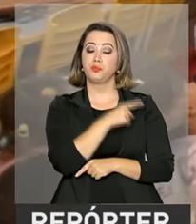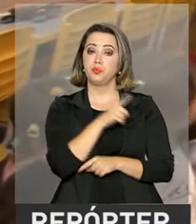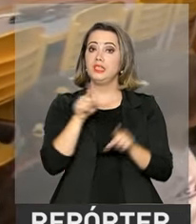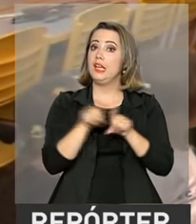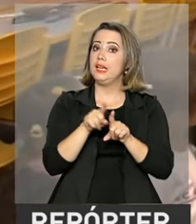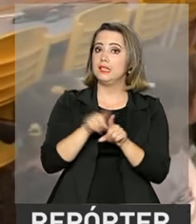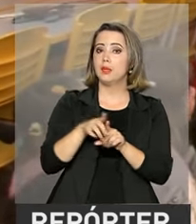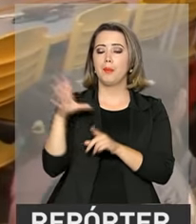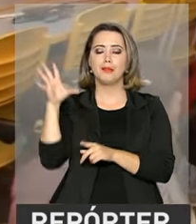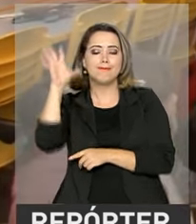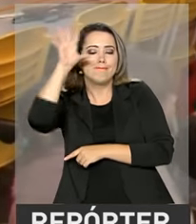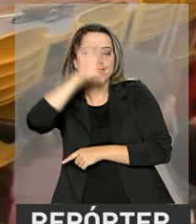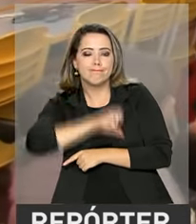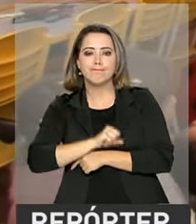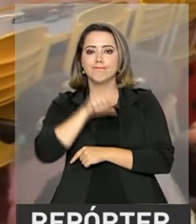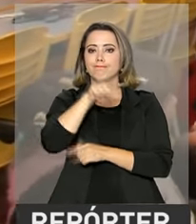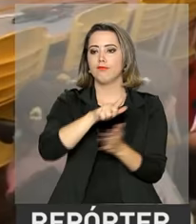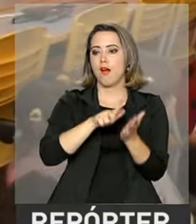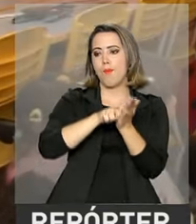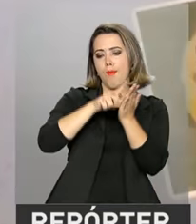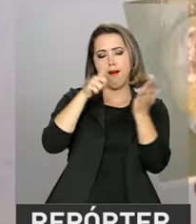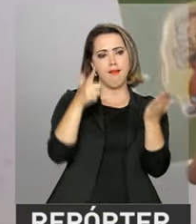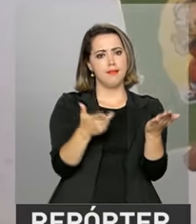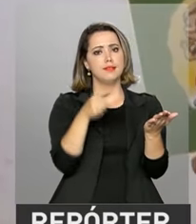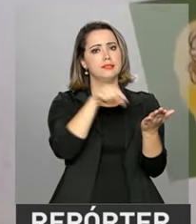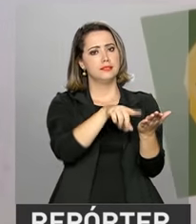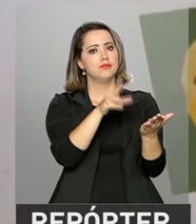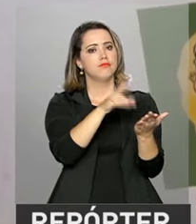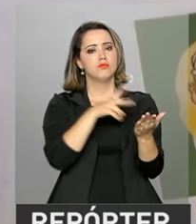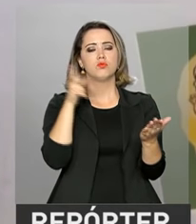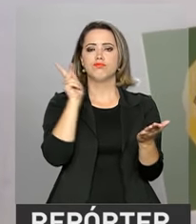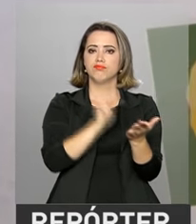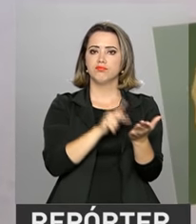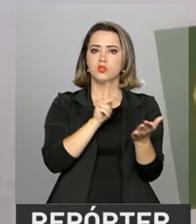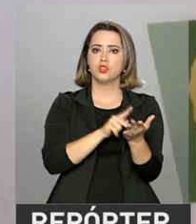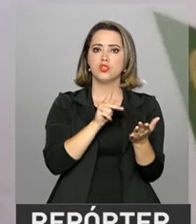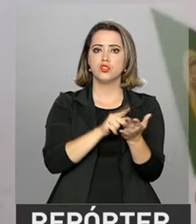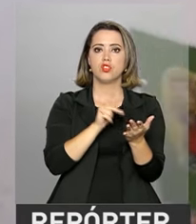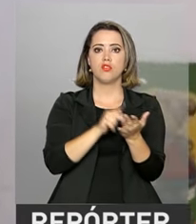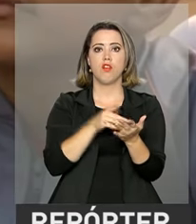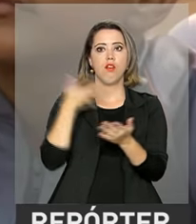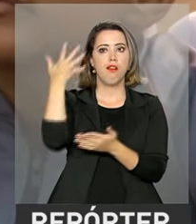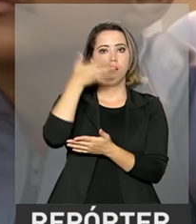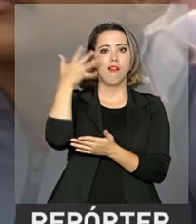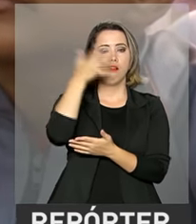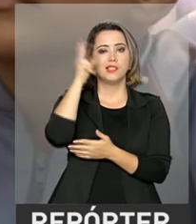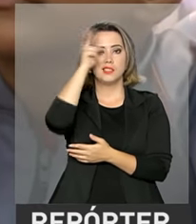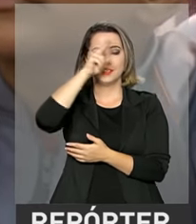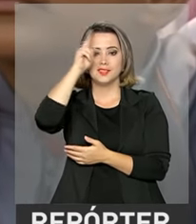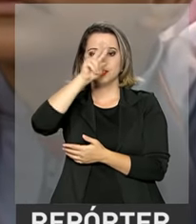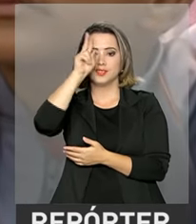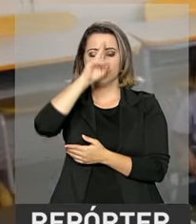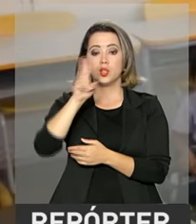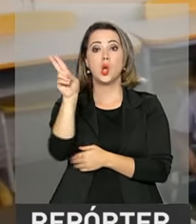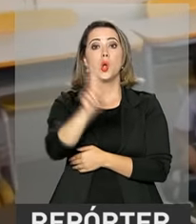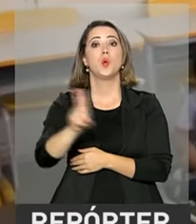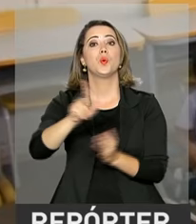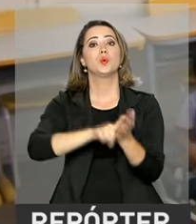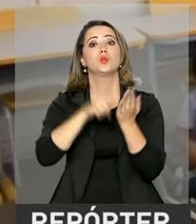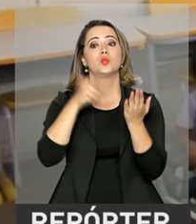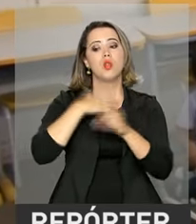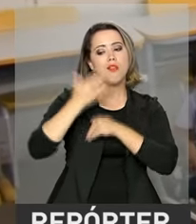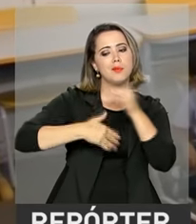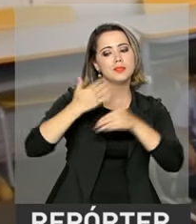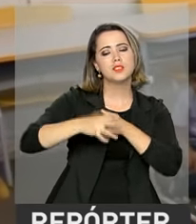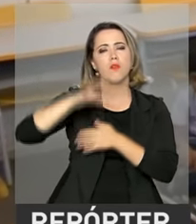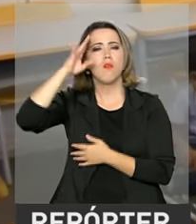dessas apaixonadas por esse tipo de literatura e uma verdadeira contadora de histórias. Ela usa os livros para